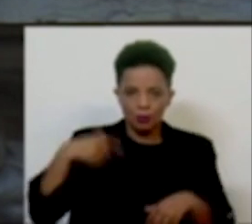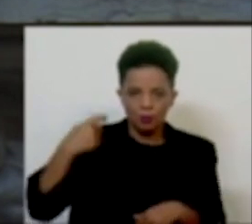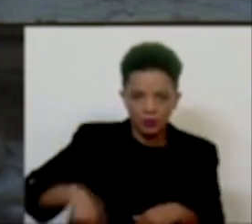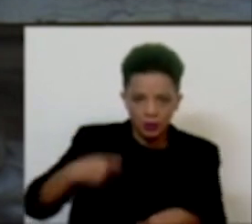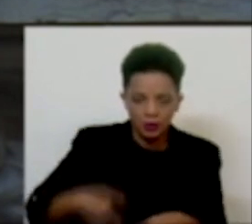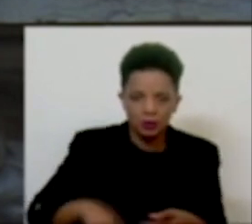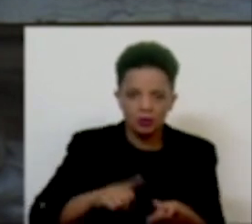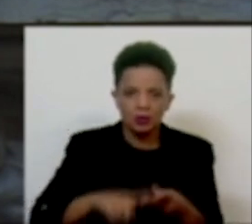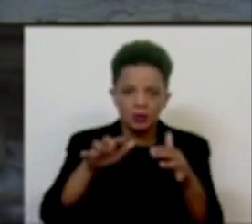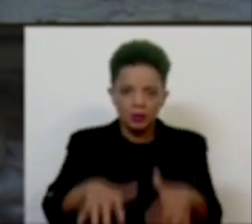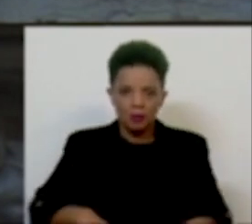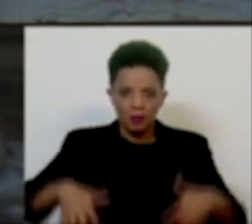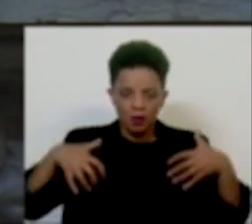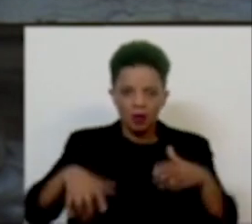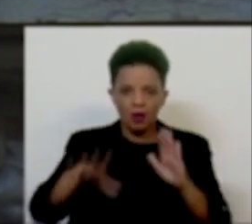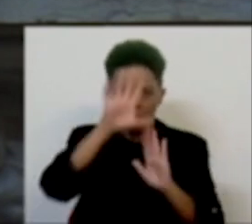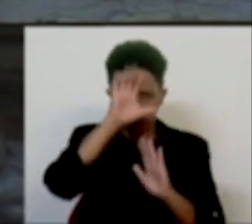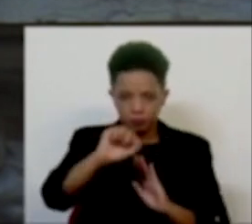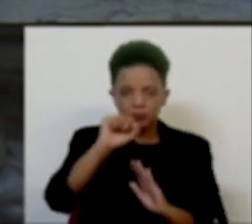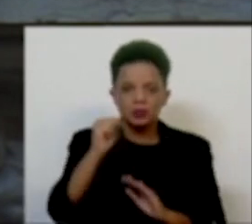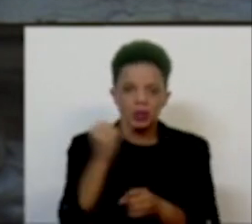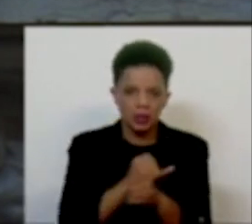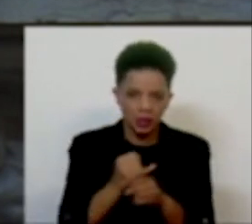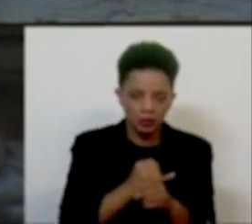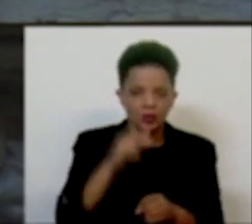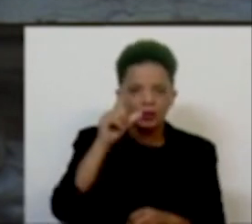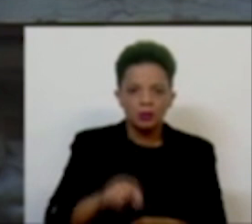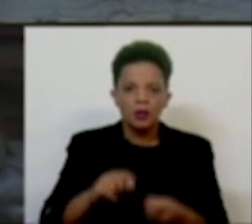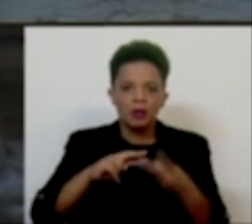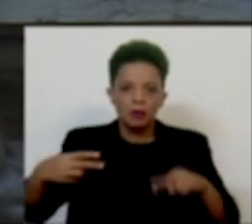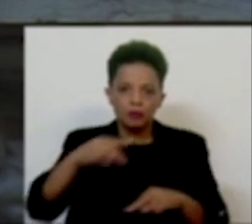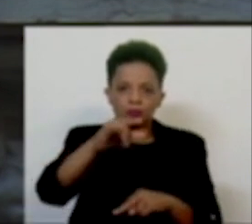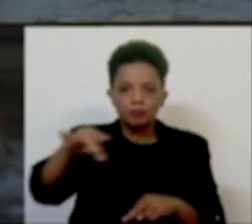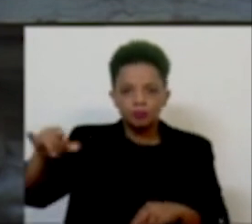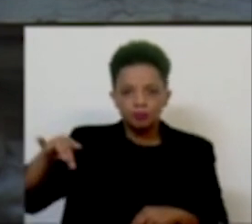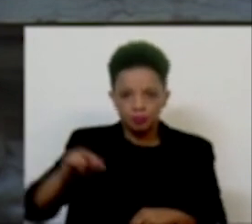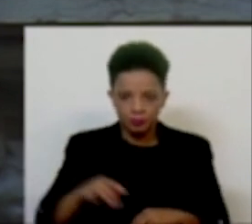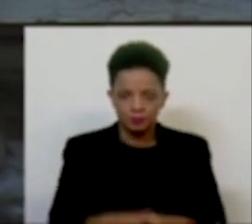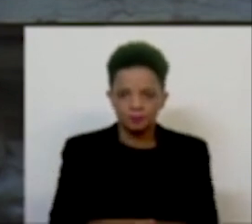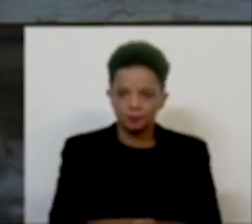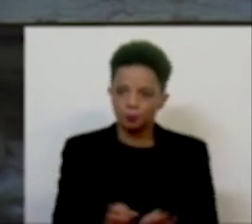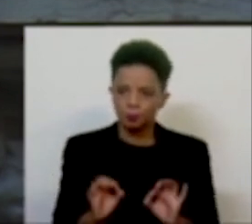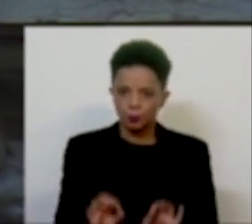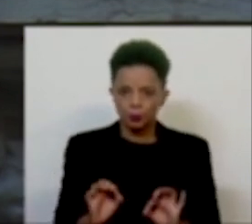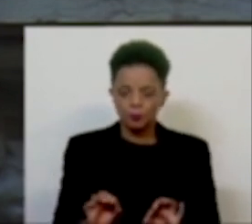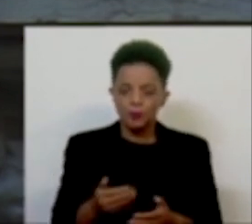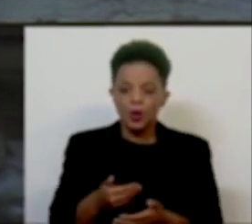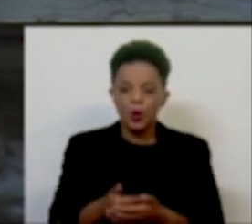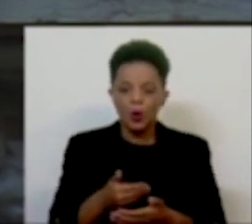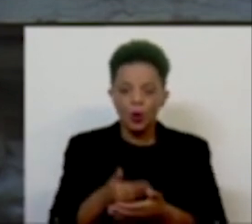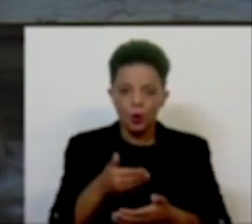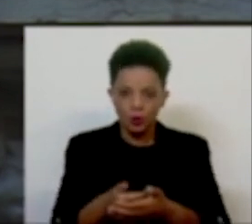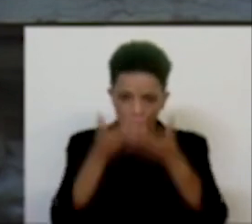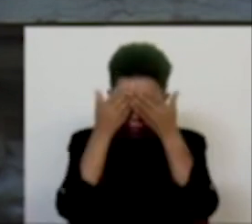as Assembleias Legislativas das Regiões Autónomas e as Autarquias Locais. Assim, estabilizada a ordem